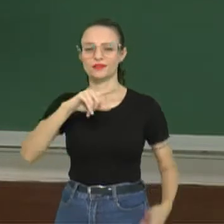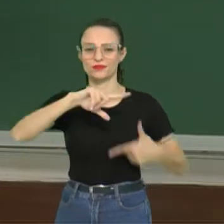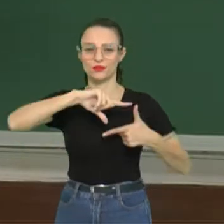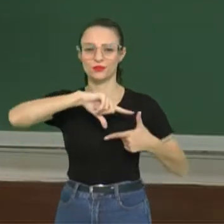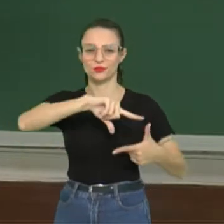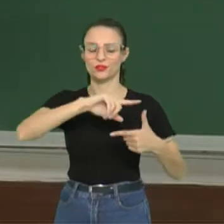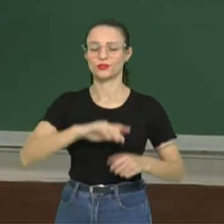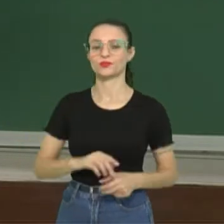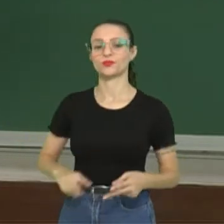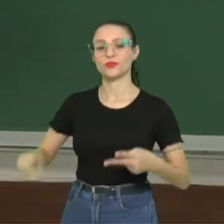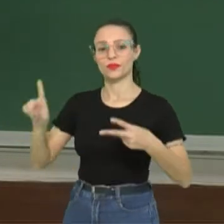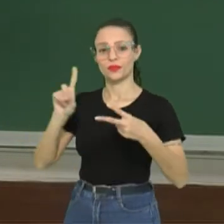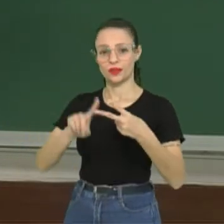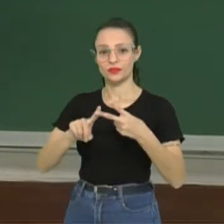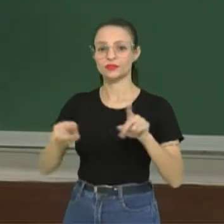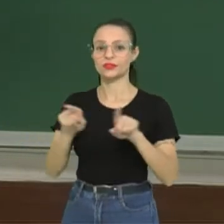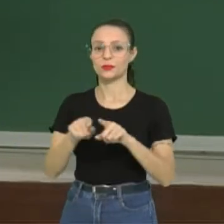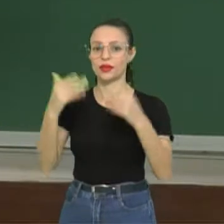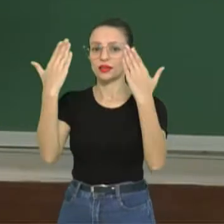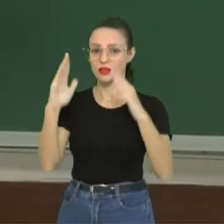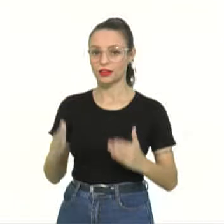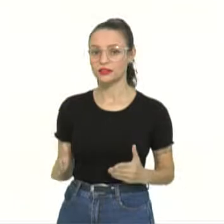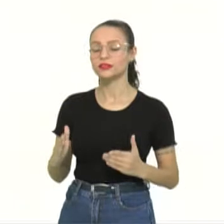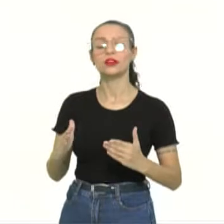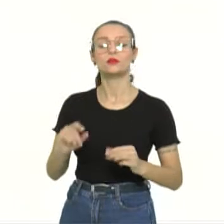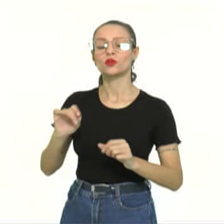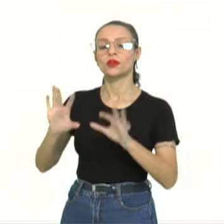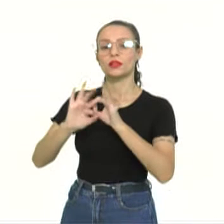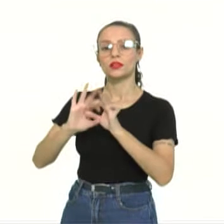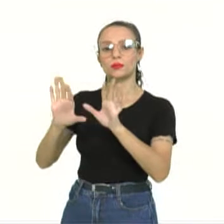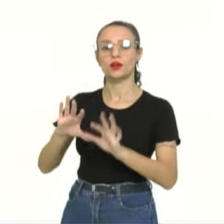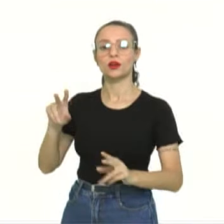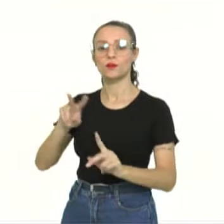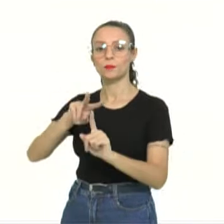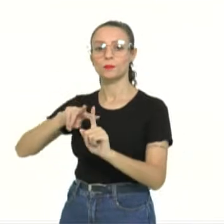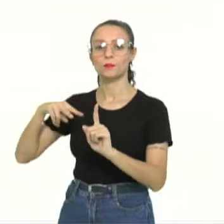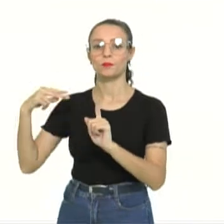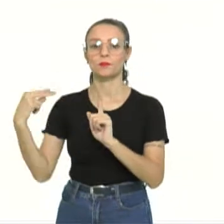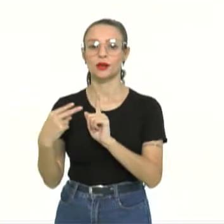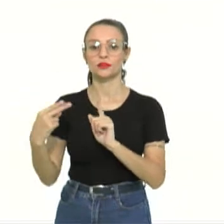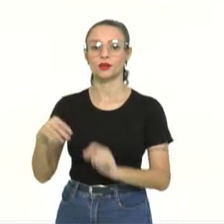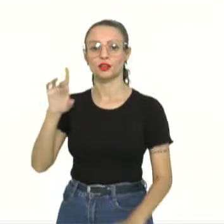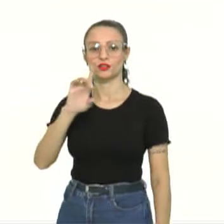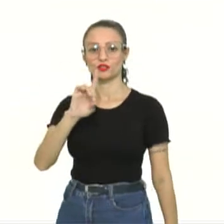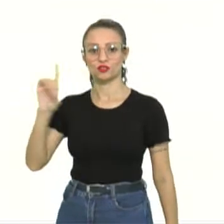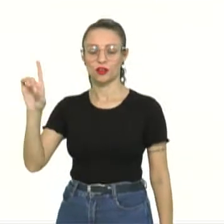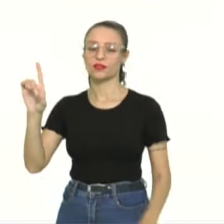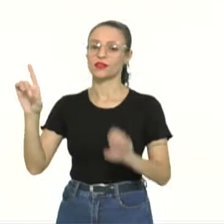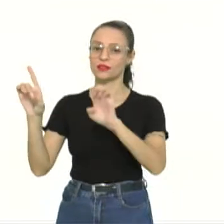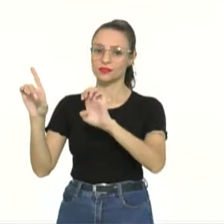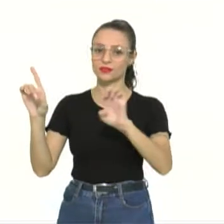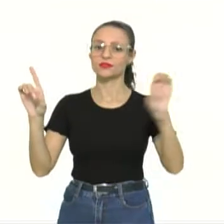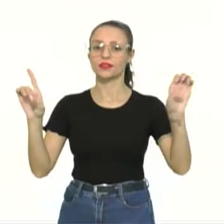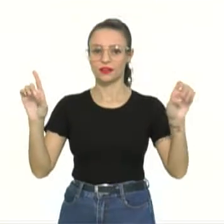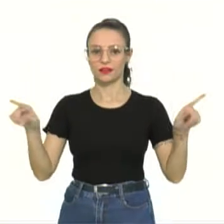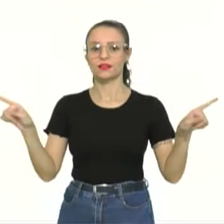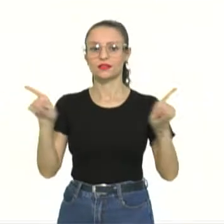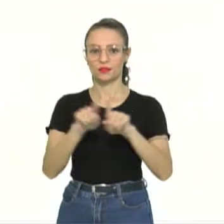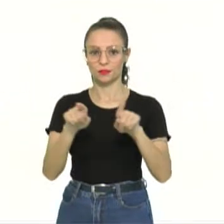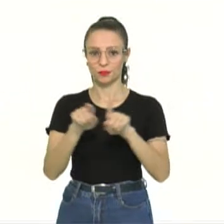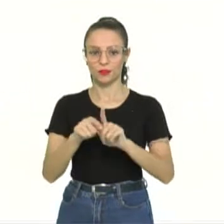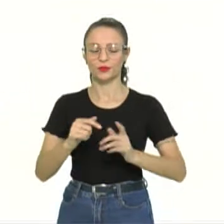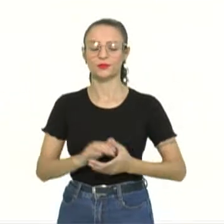conservadorismo Além disso analisamos o libertarianismo a partir da Perspectiva da direita e também do libertarianismo